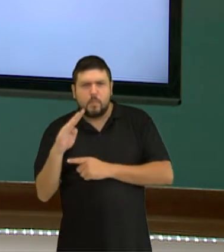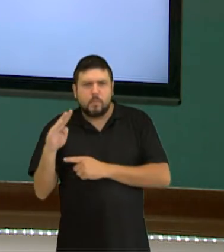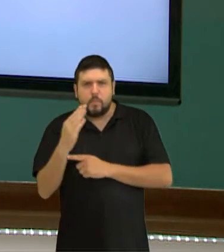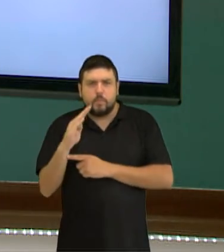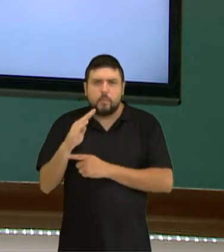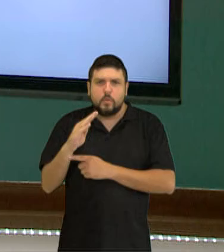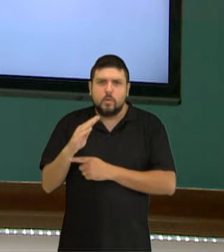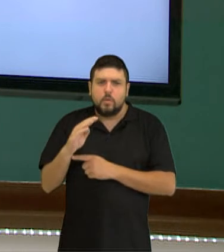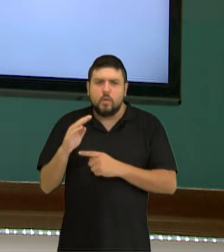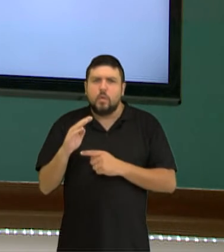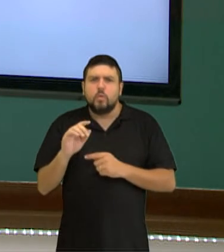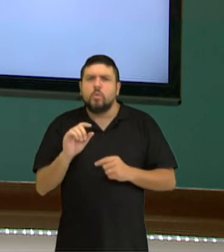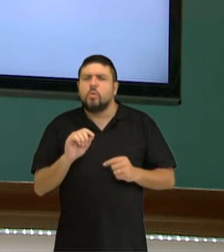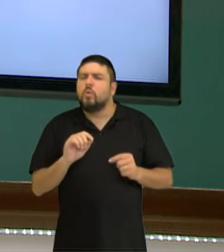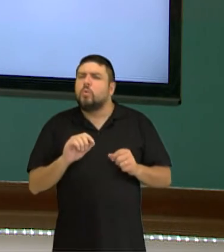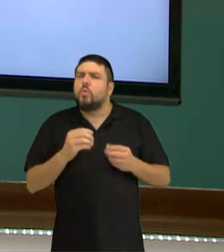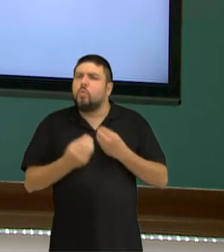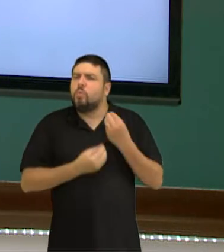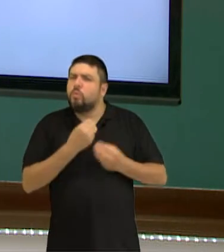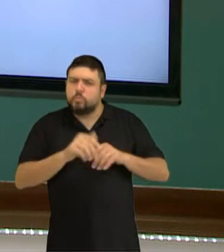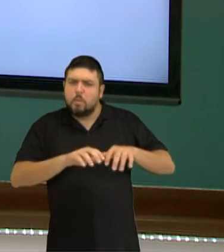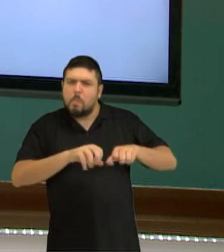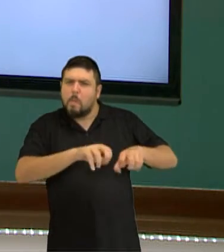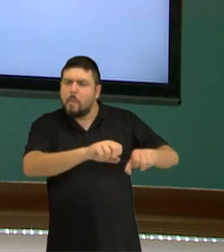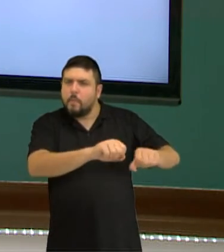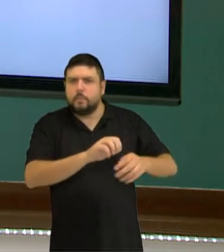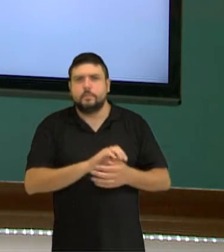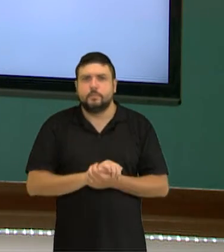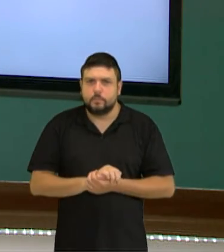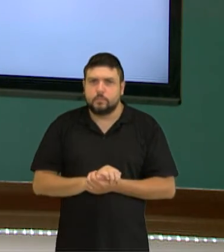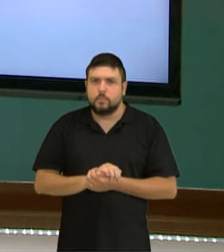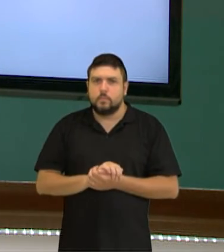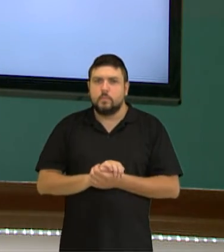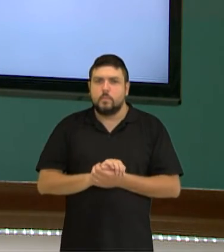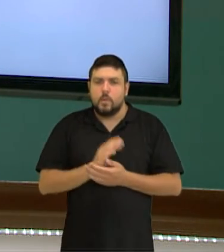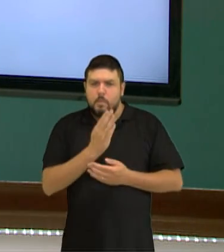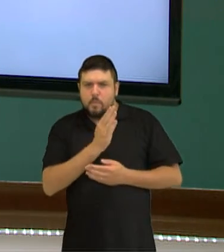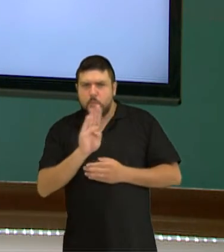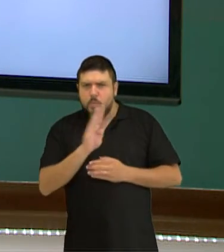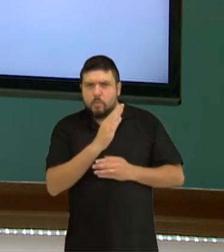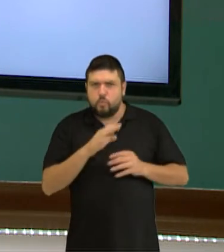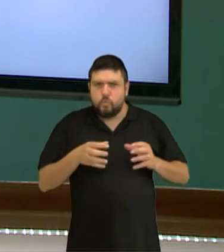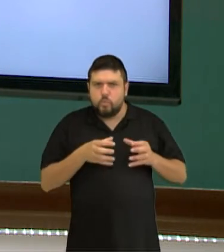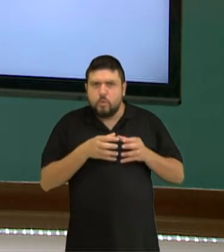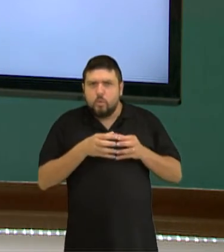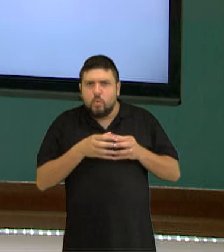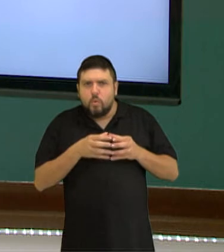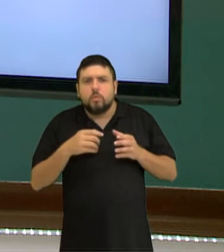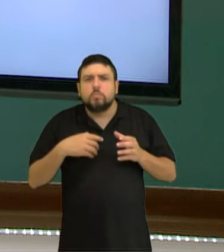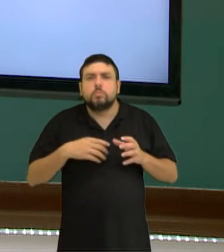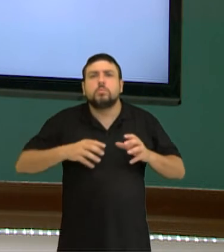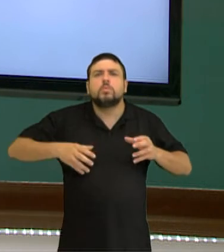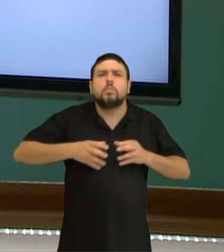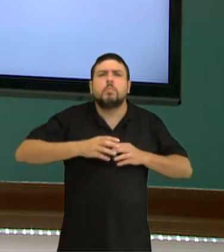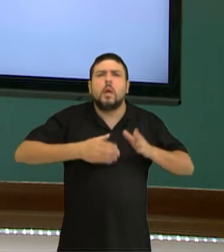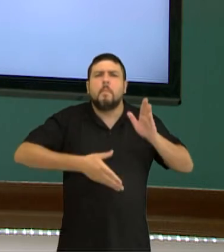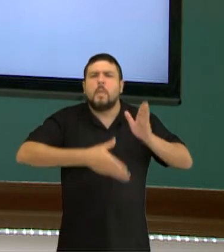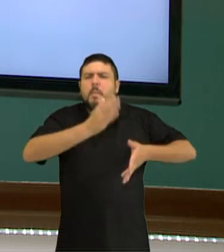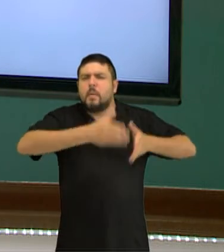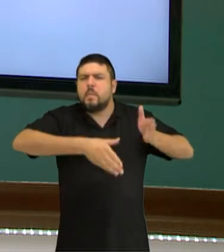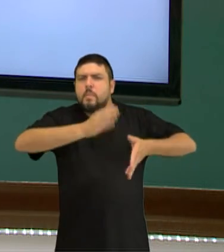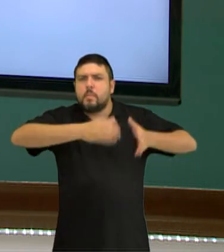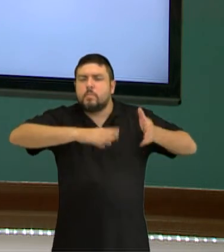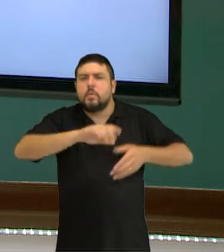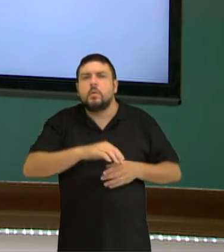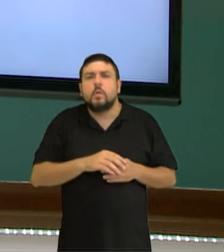territorial. Então, as bandeiras, elas contribuem para a interiorização do nosso território. Os bandeirantes saindo, por exemplo, da cidade de São